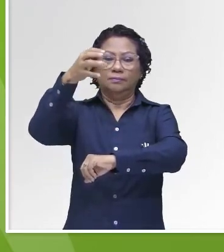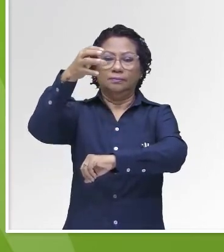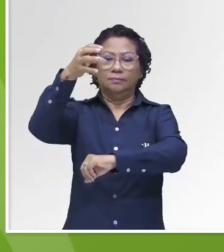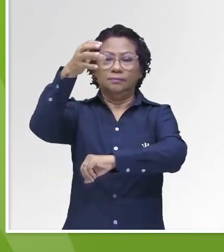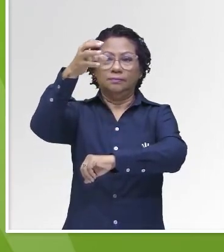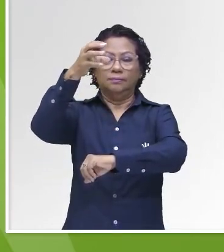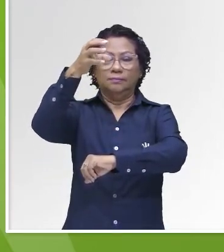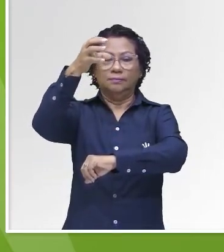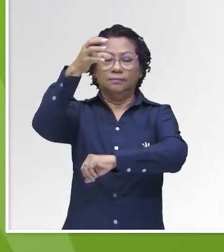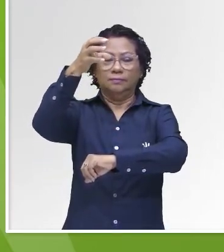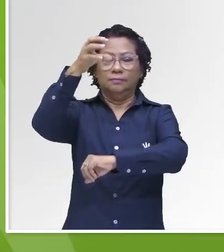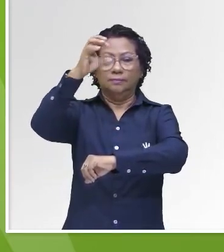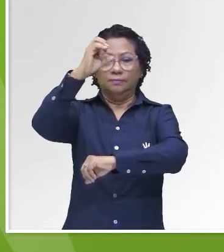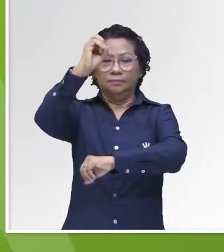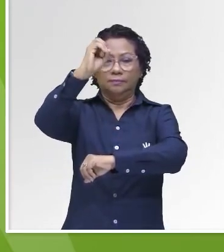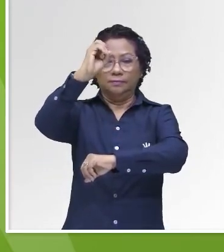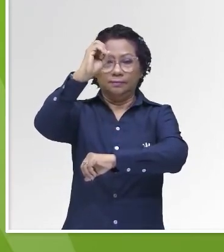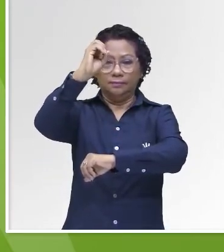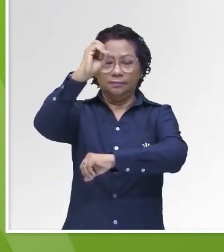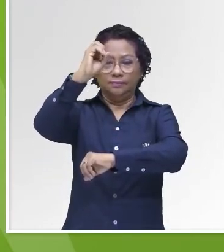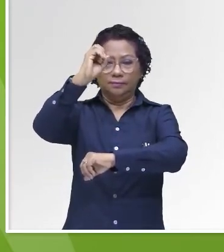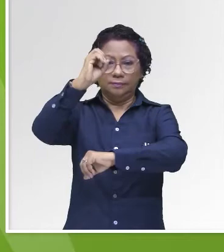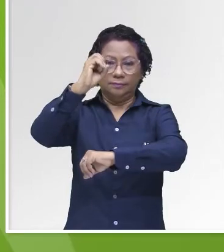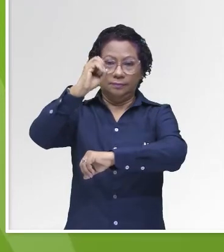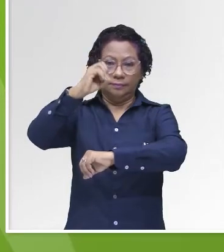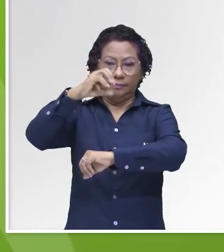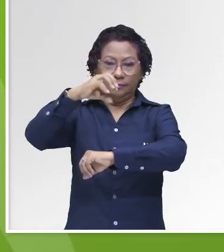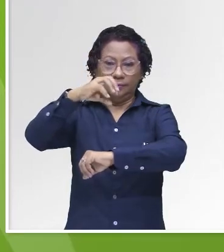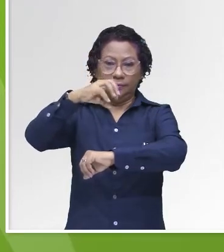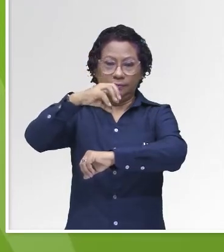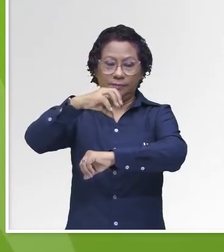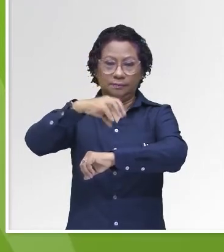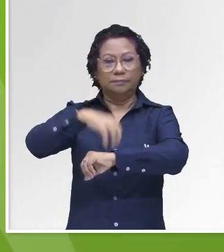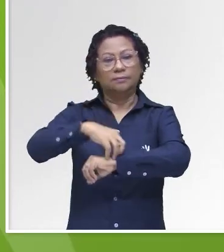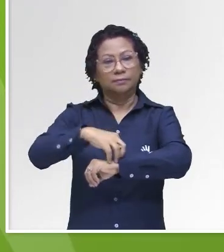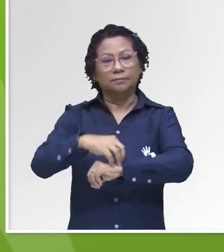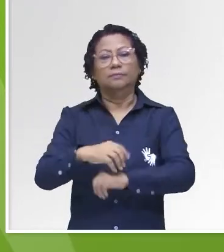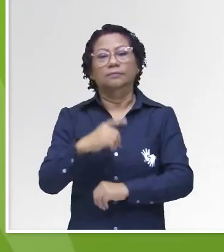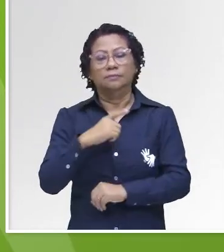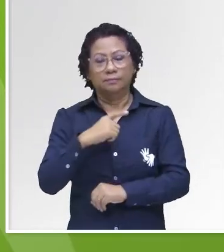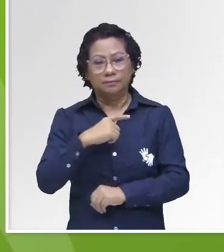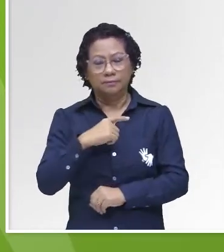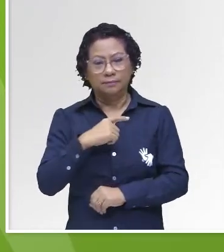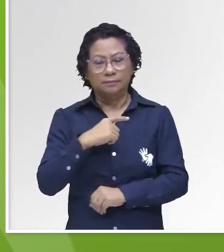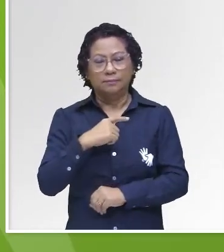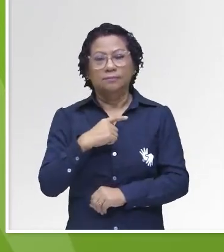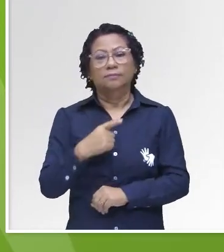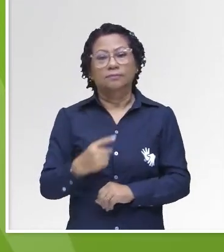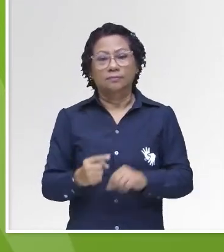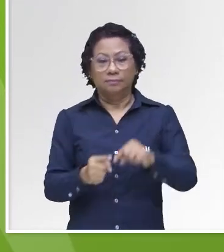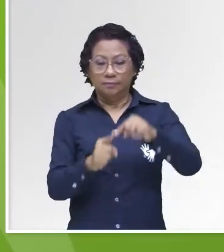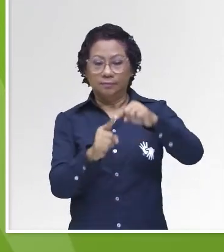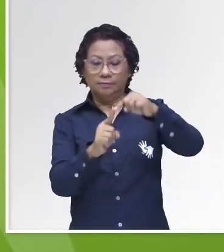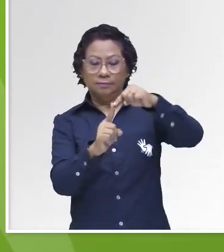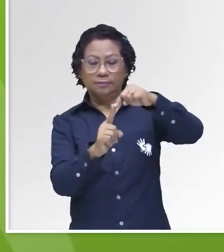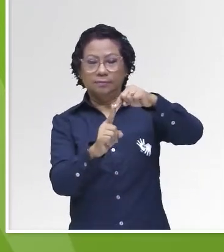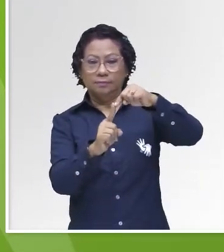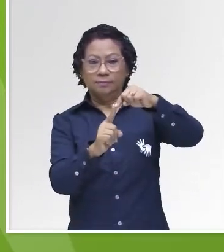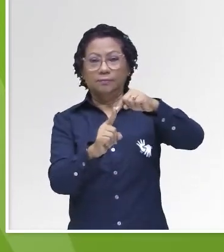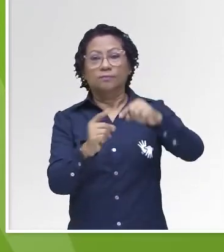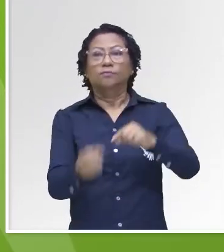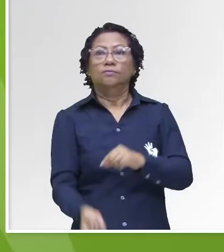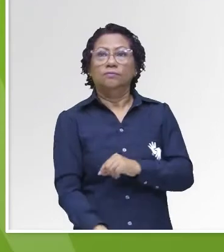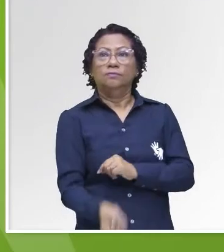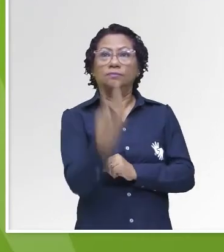zero, na altura máxima a velocidade é zero e o objeto começa a cair. Aí você tem só em uma dimensão, que o objeto foi e voltou